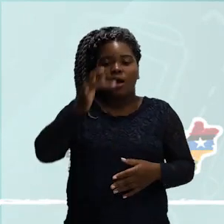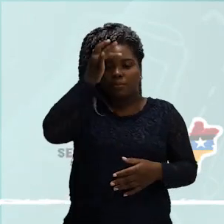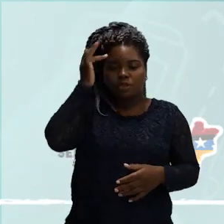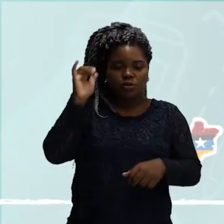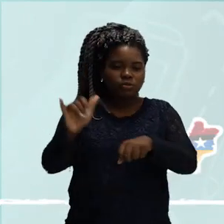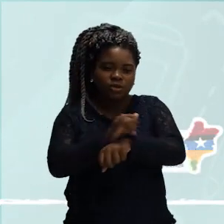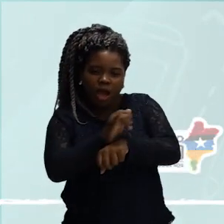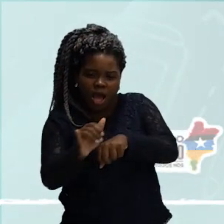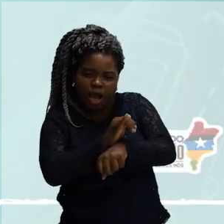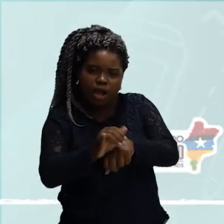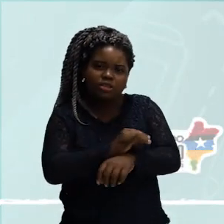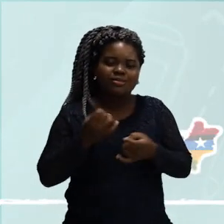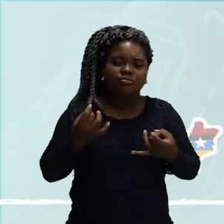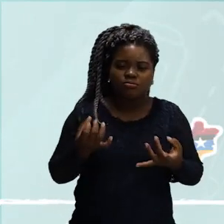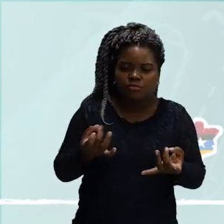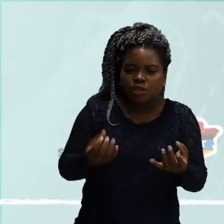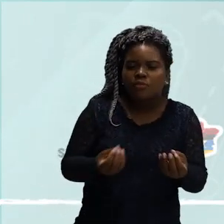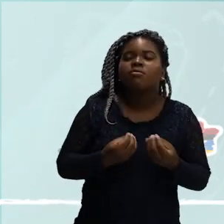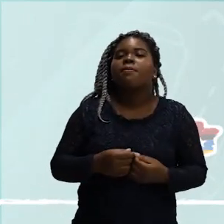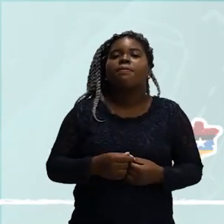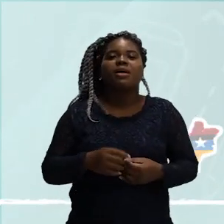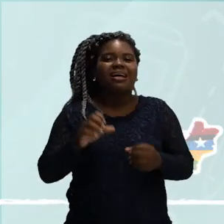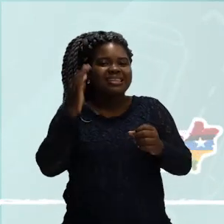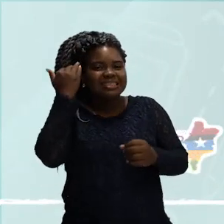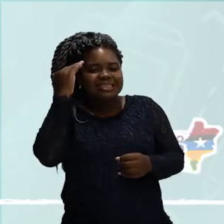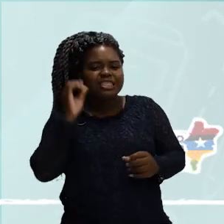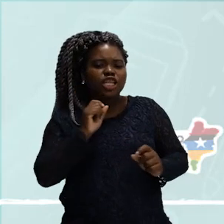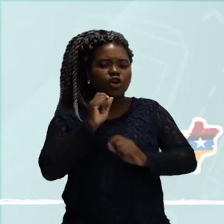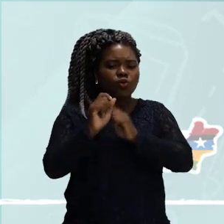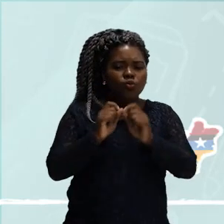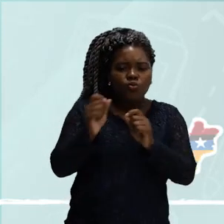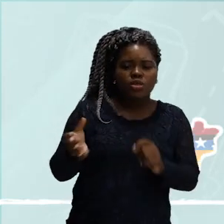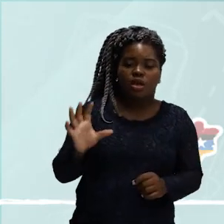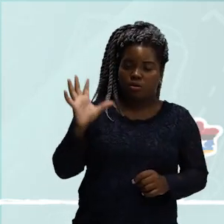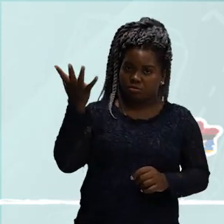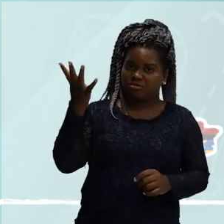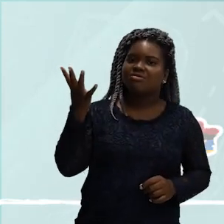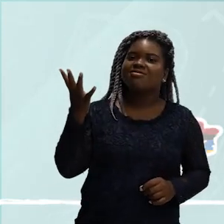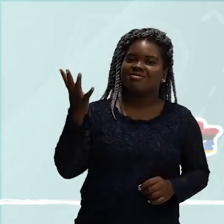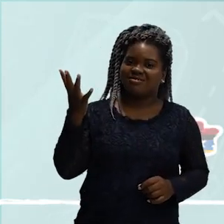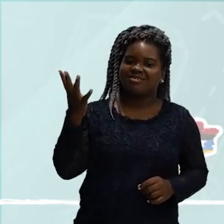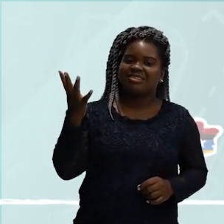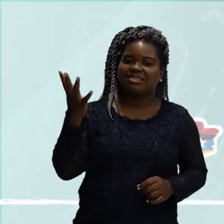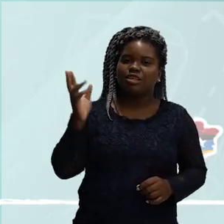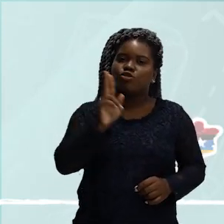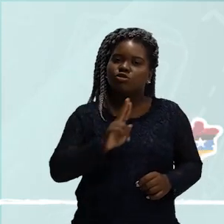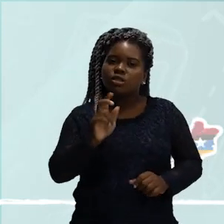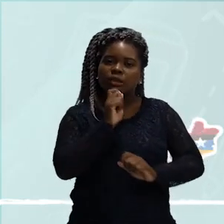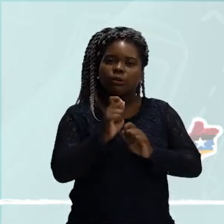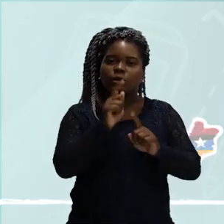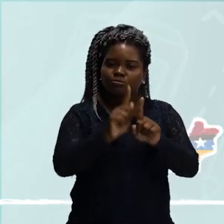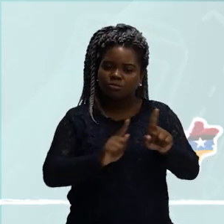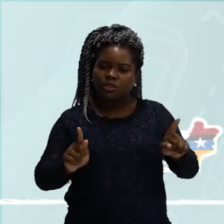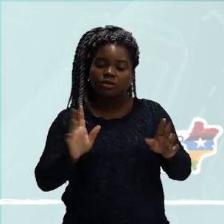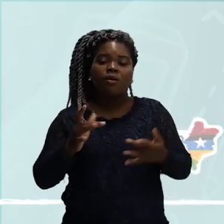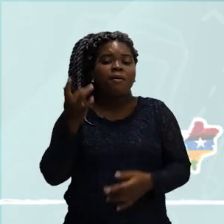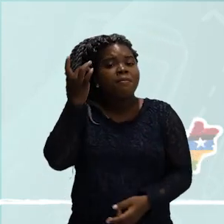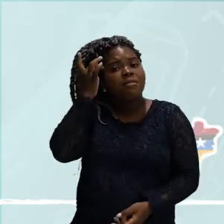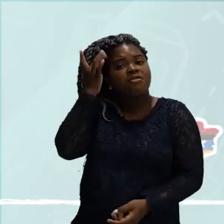uma pesquisa, seja uma pesquisa da escola, uma pesquisa mais científica, você usa alguns instrumentos da estatística para